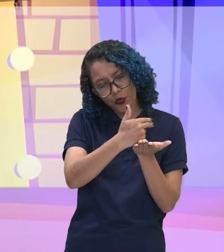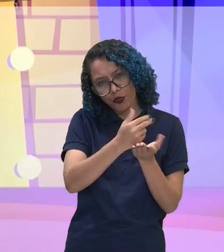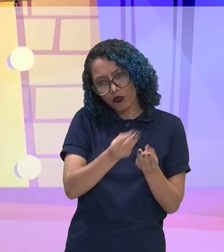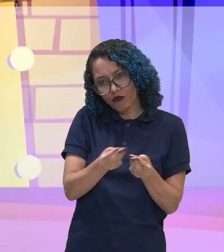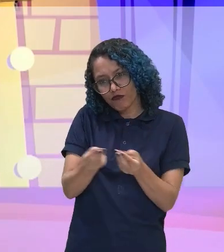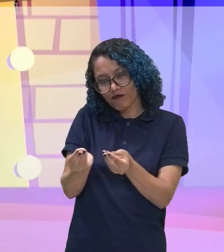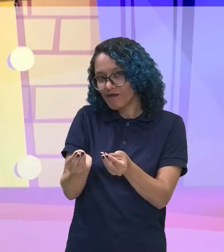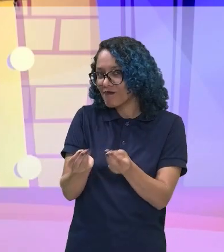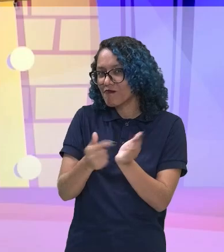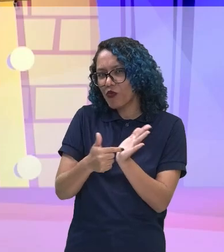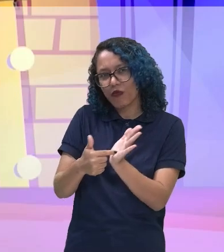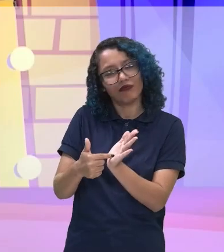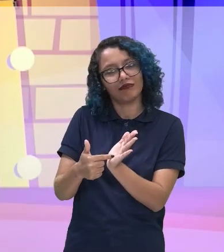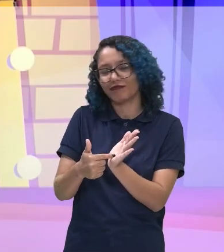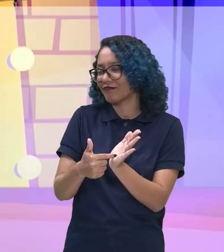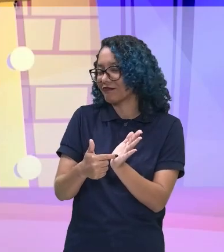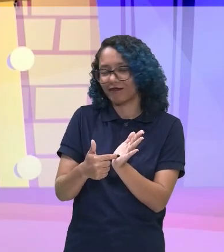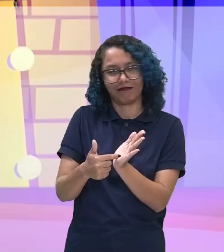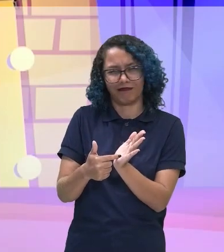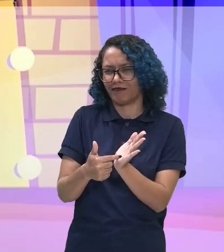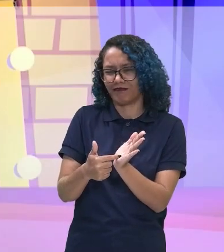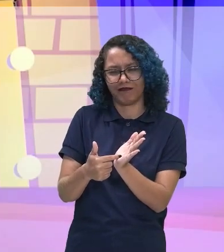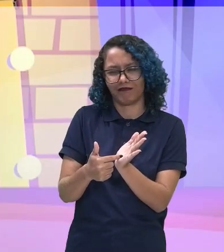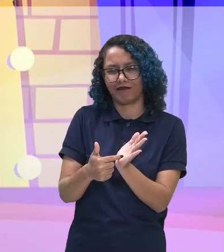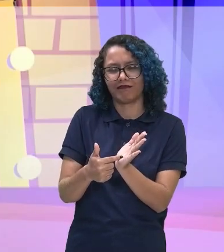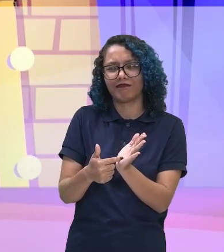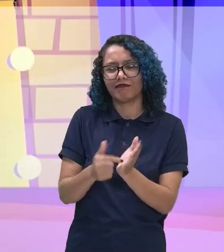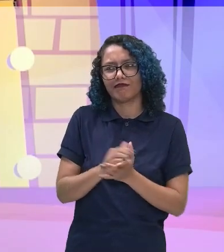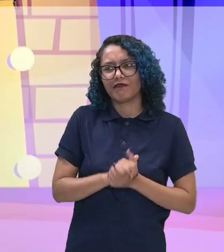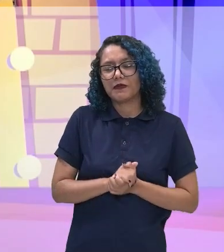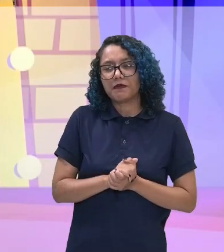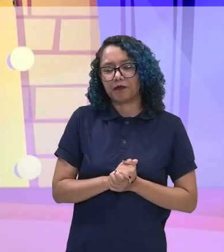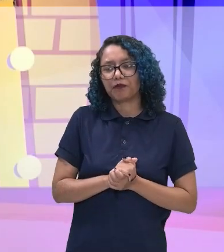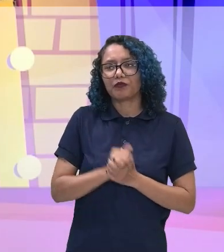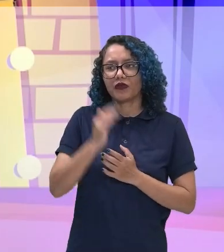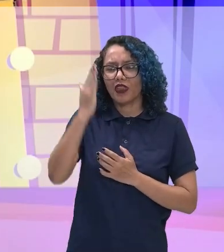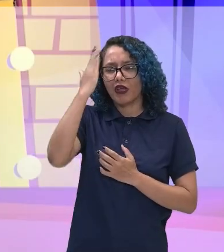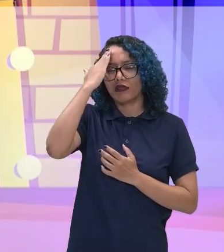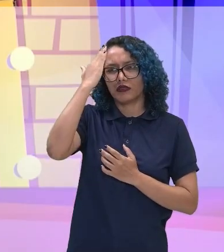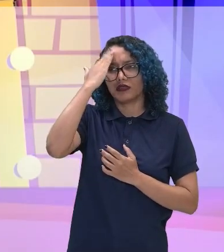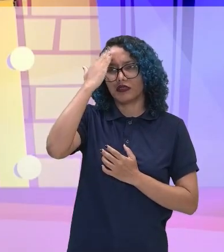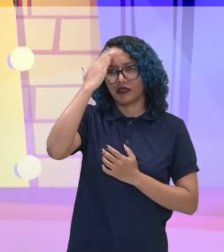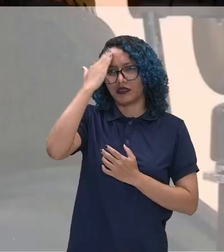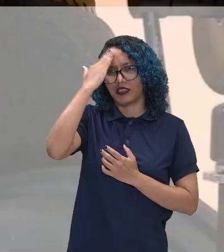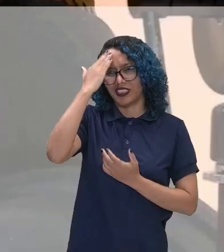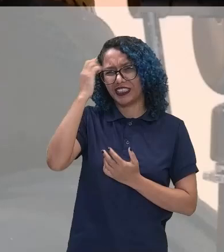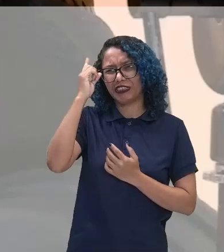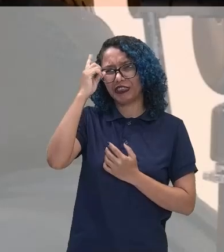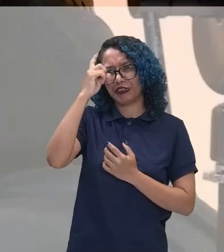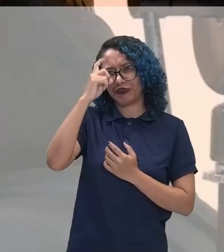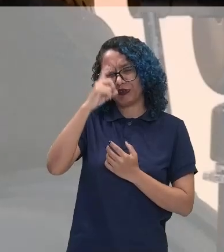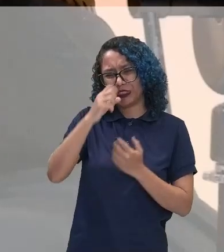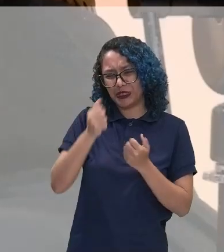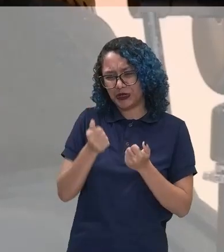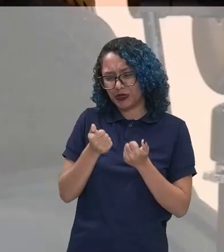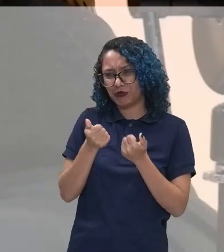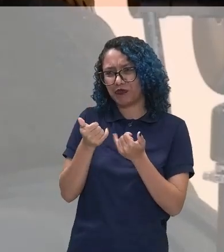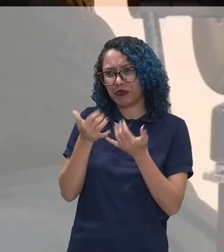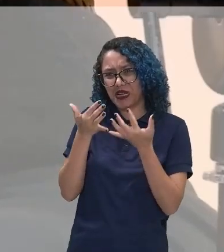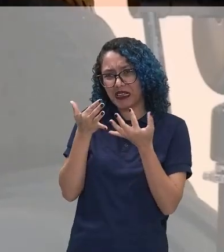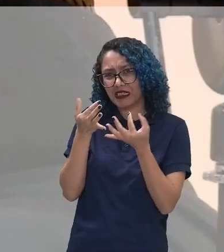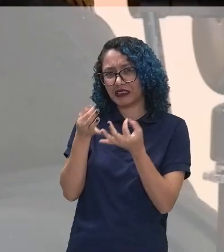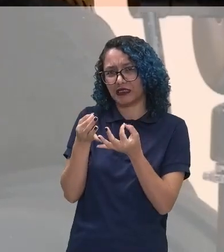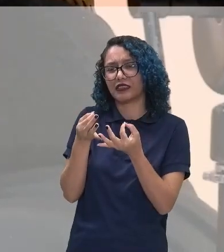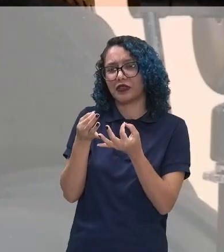colori. Eu sei, é difícil me ouvir